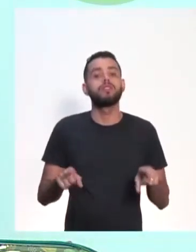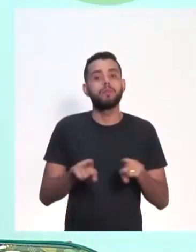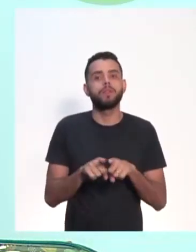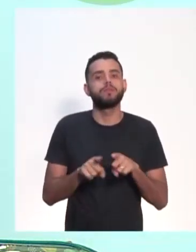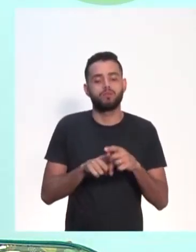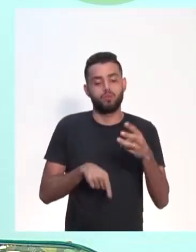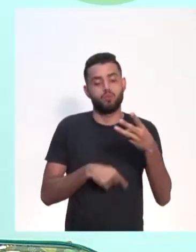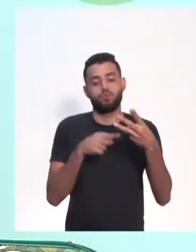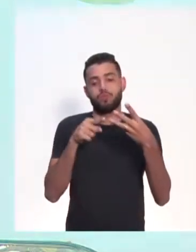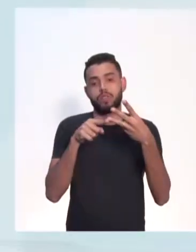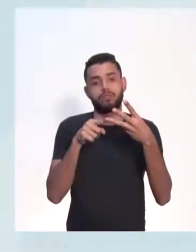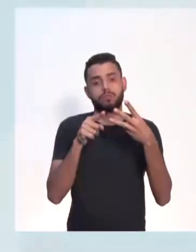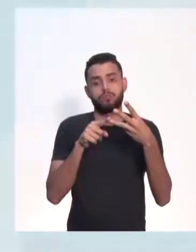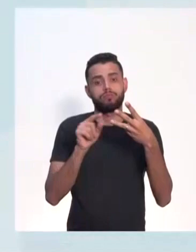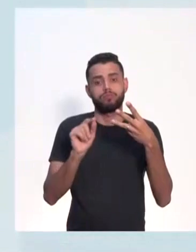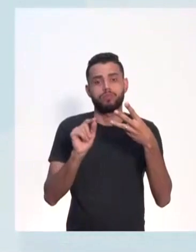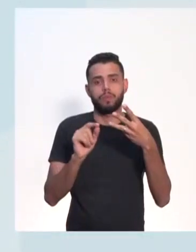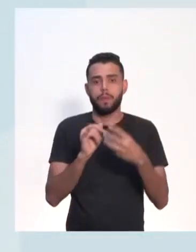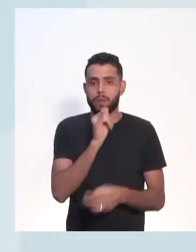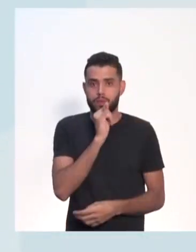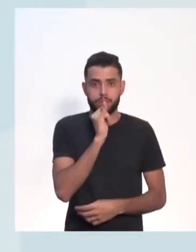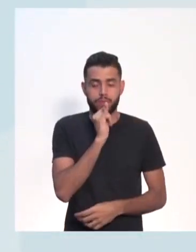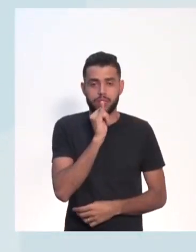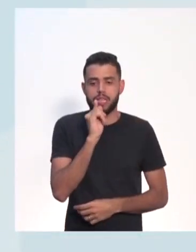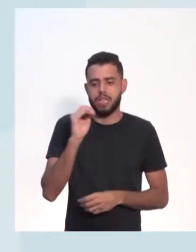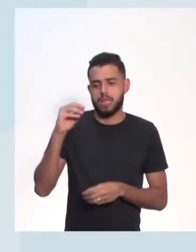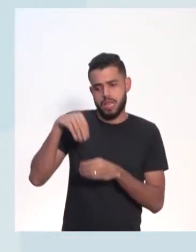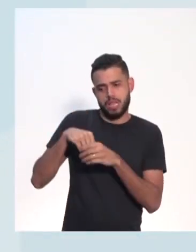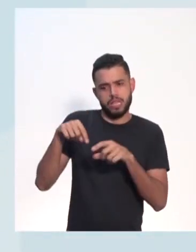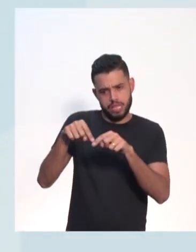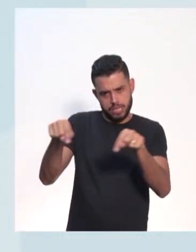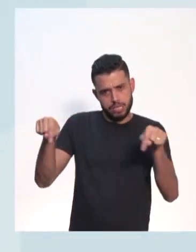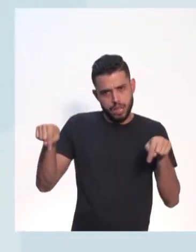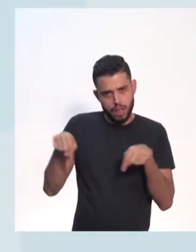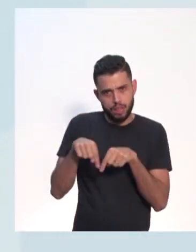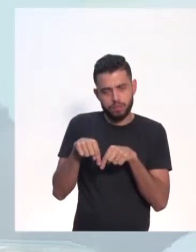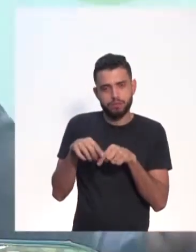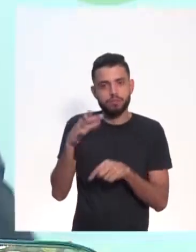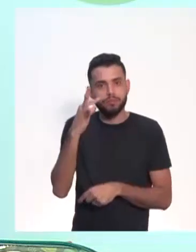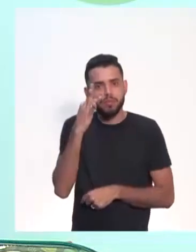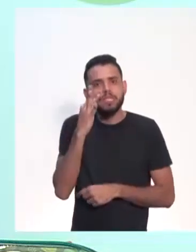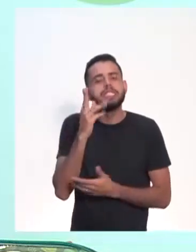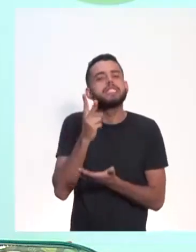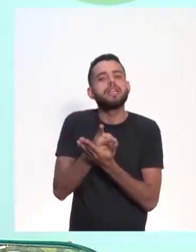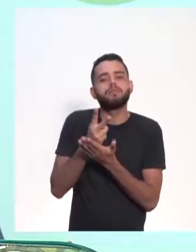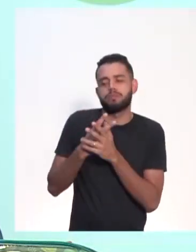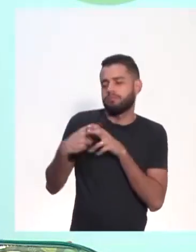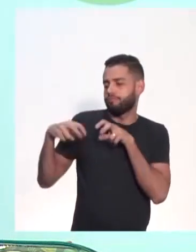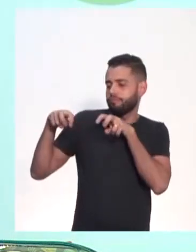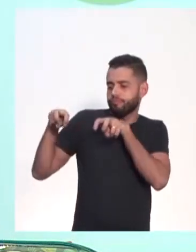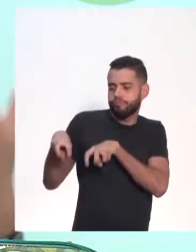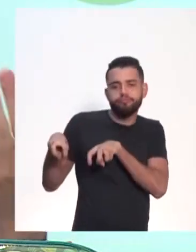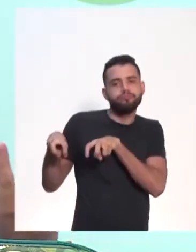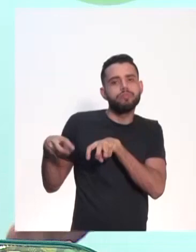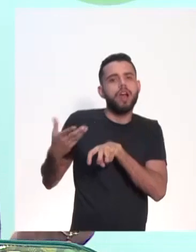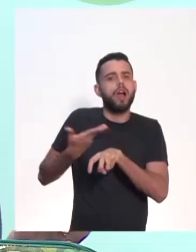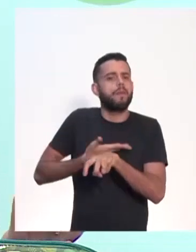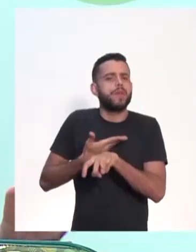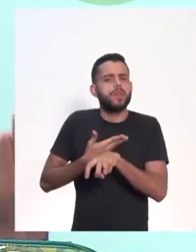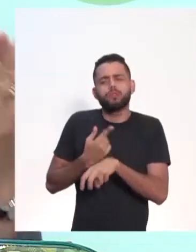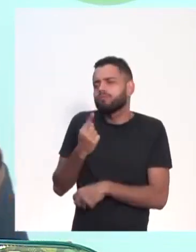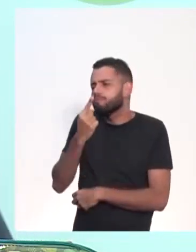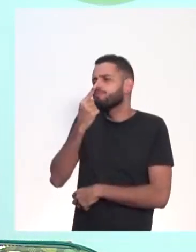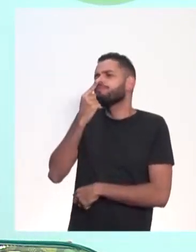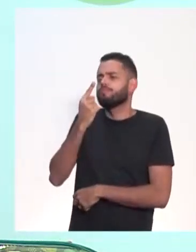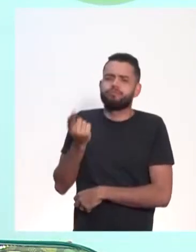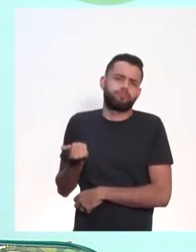estudos. Normalmente, na sala de aula, eu sempre sento próximo ou estou próximo de algum colega que eu tenho mais